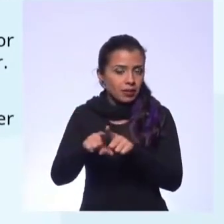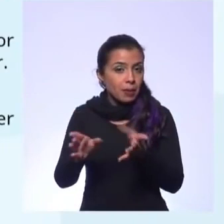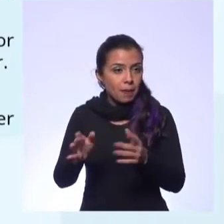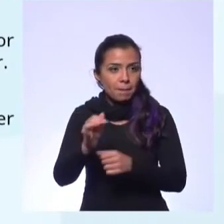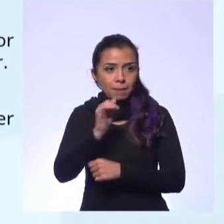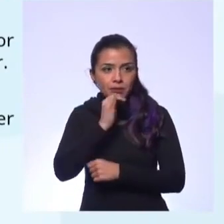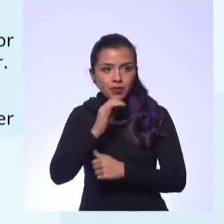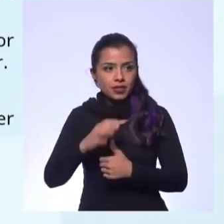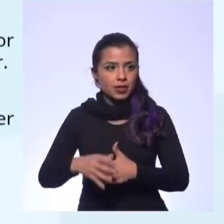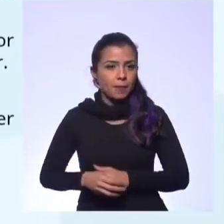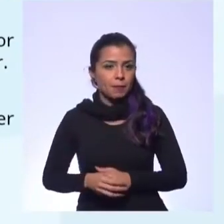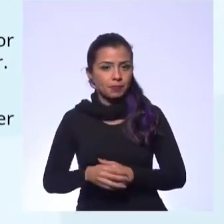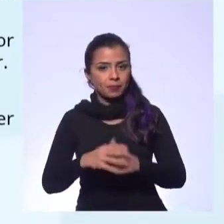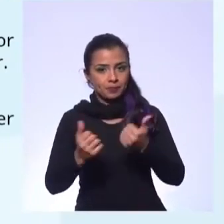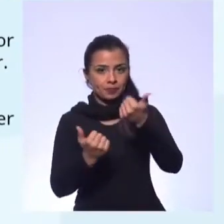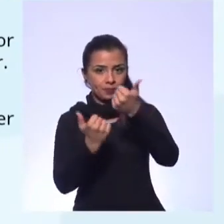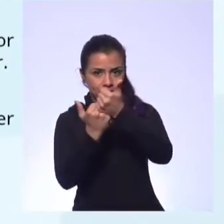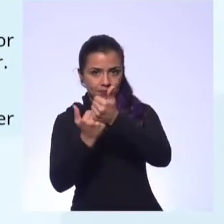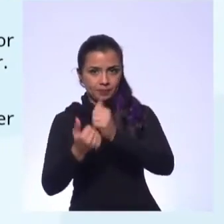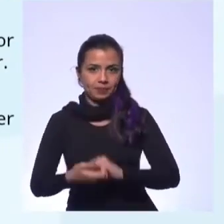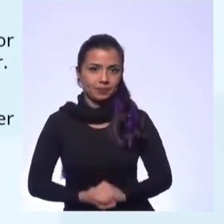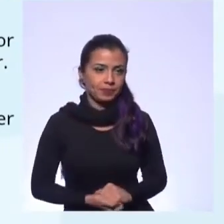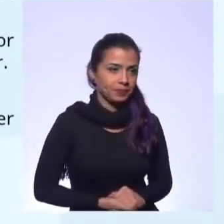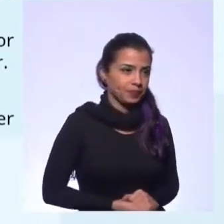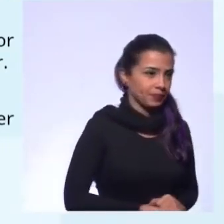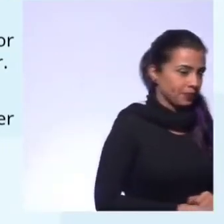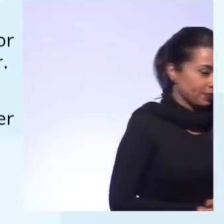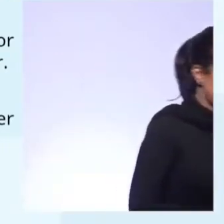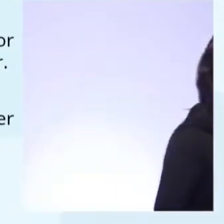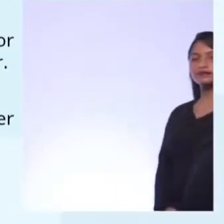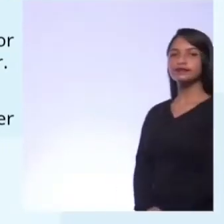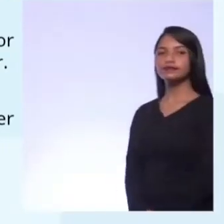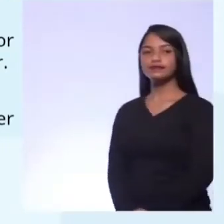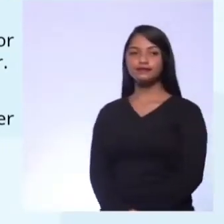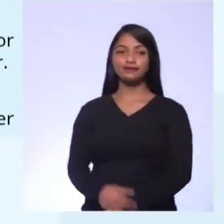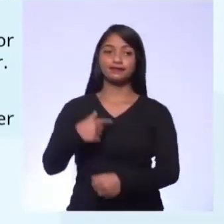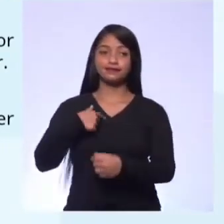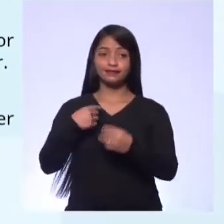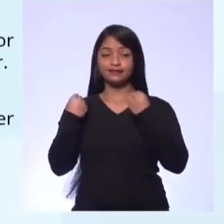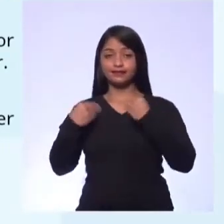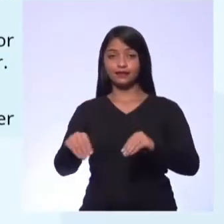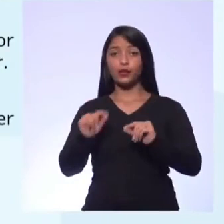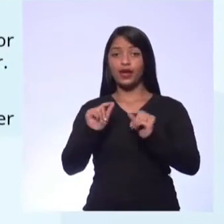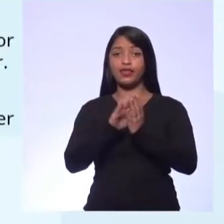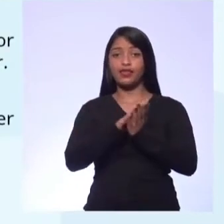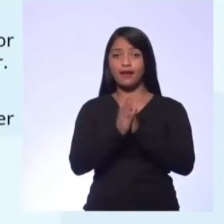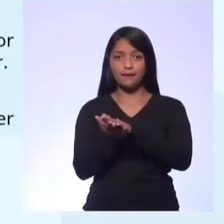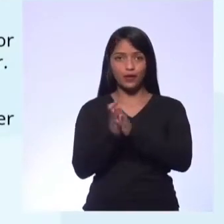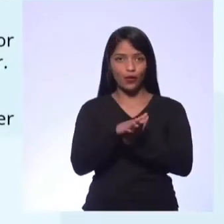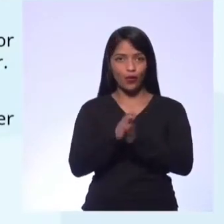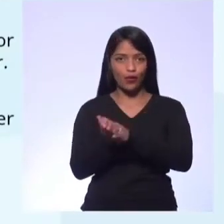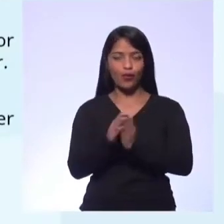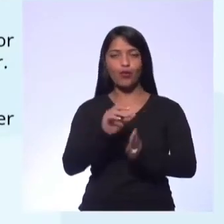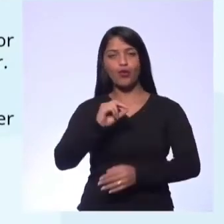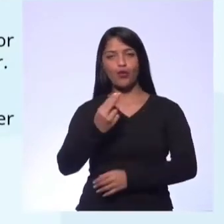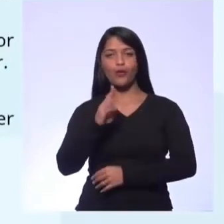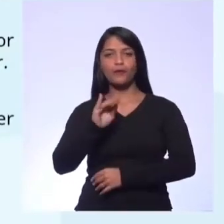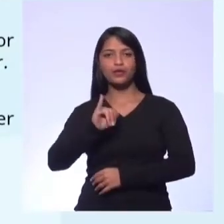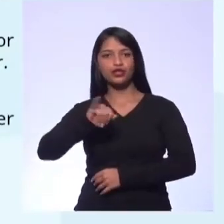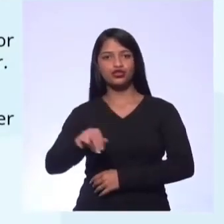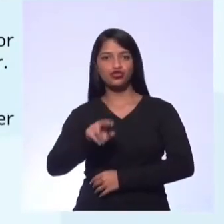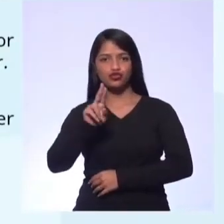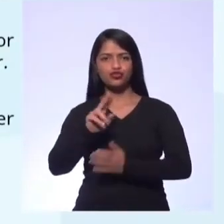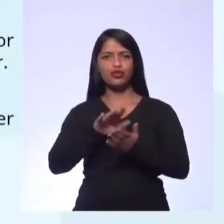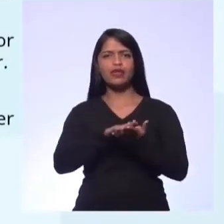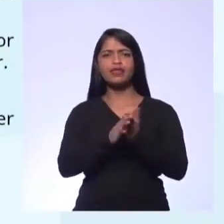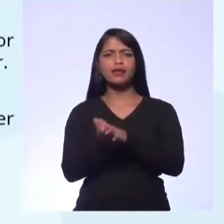Aí eu coloquei tapioca ou biju, né? Porque eu sabia que ia dar briga, né, Antônia? O Então lá. Tapioca or biju